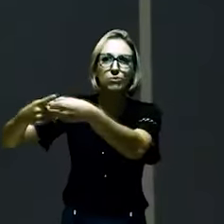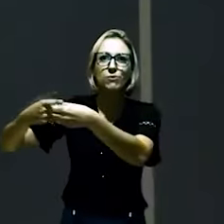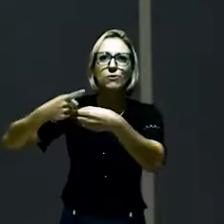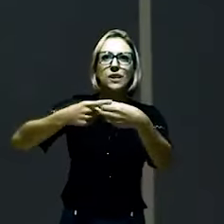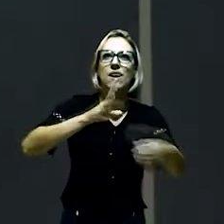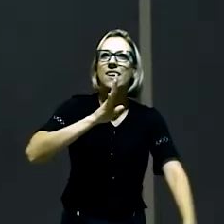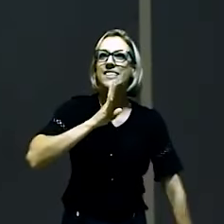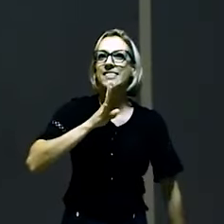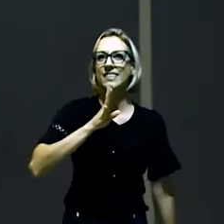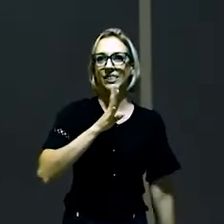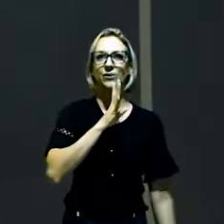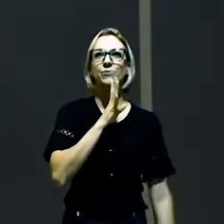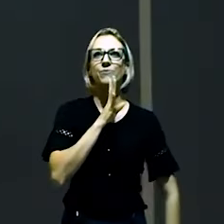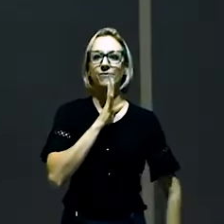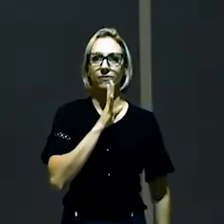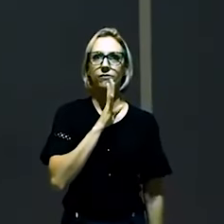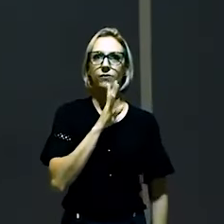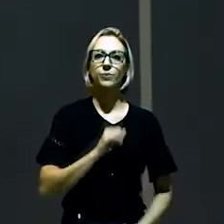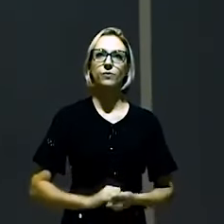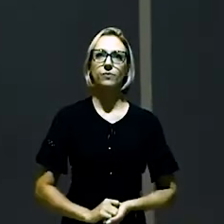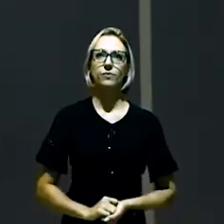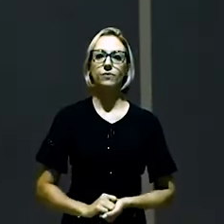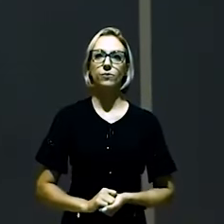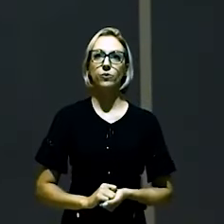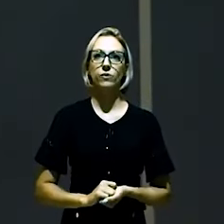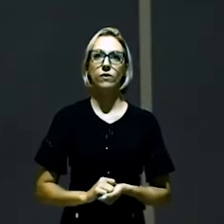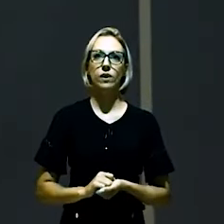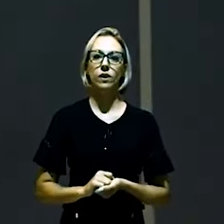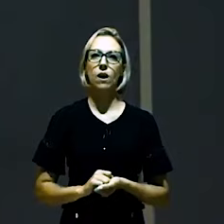Salomão, para a gente tentar colocar hoje, para que a gente entenda,